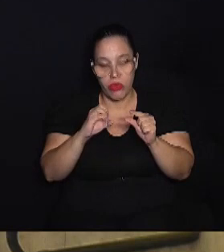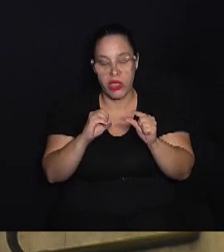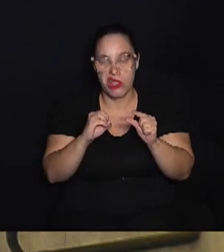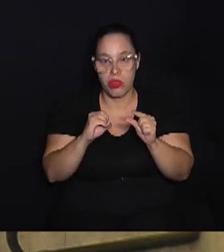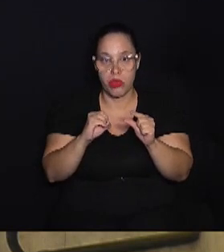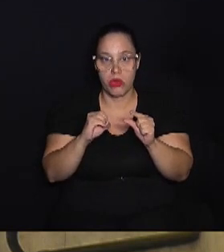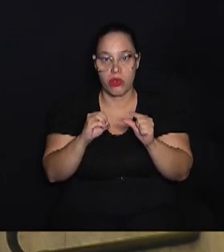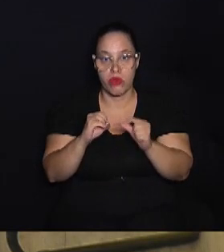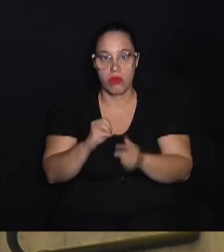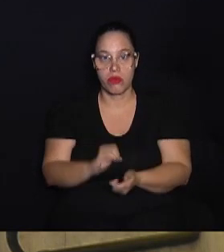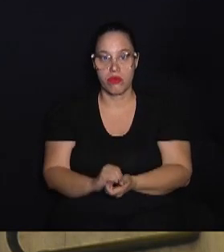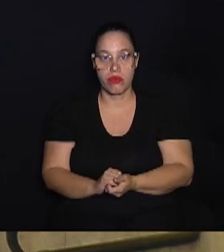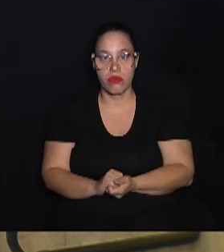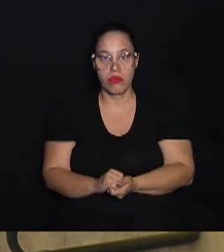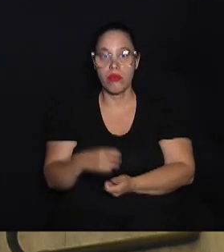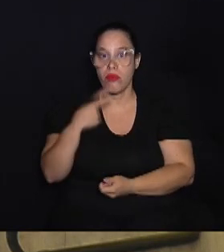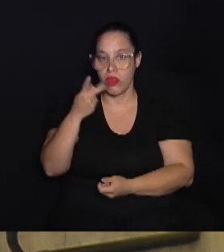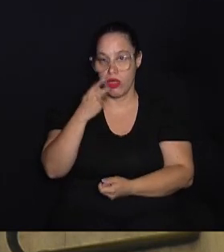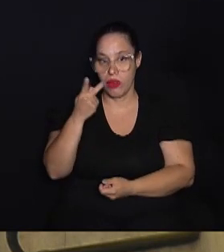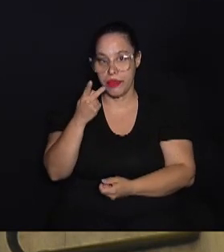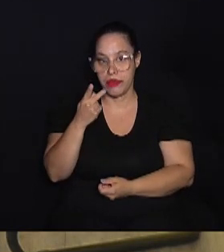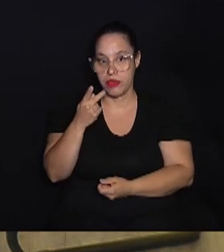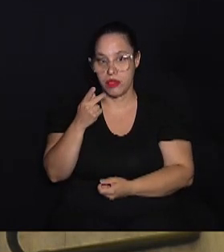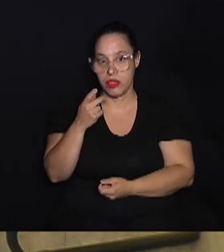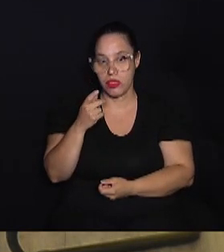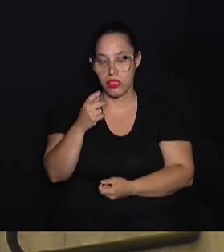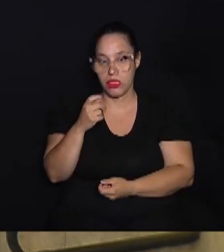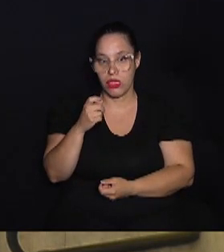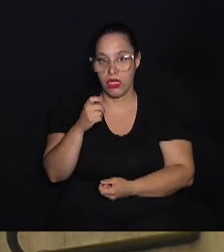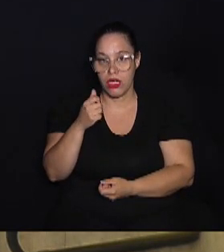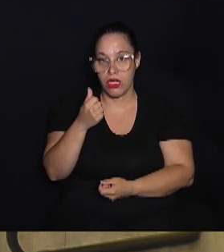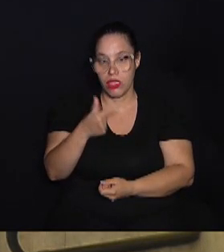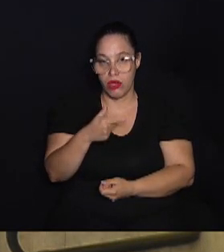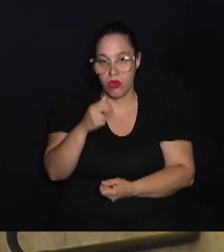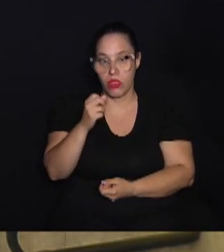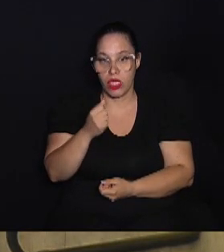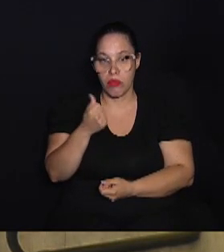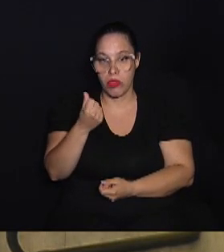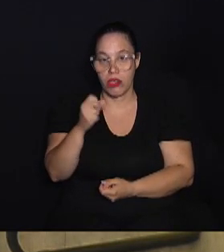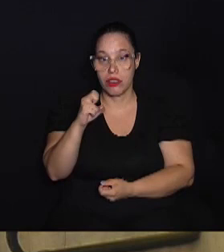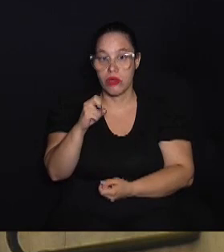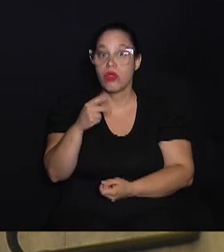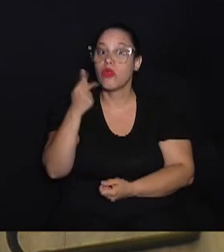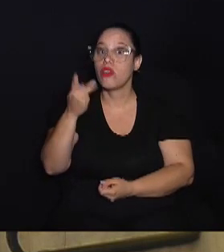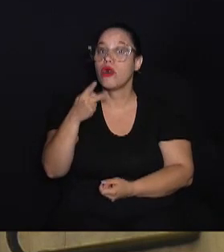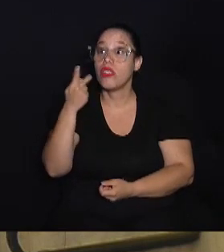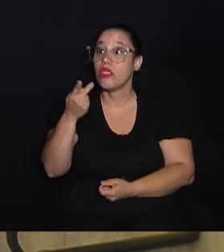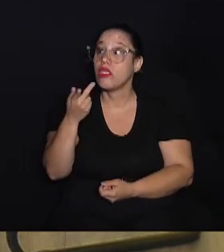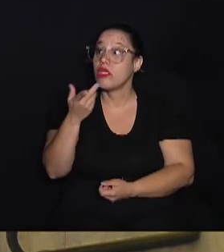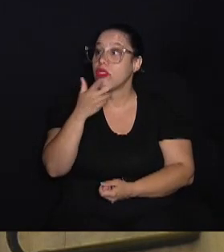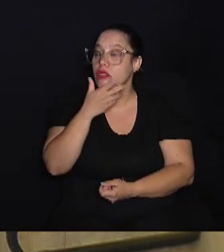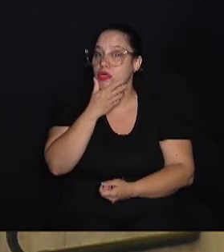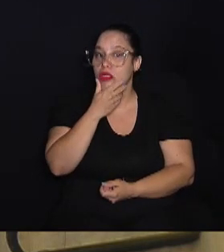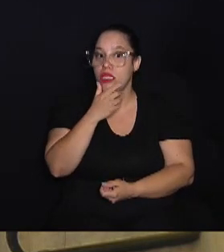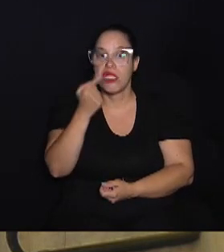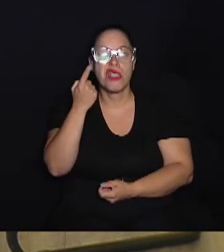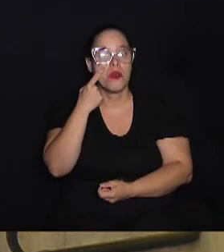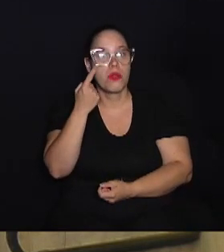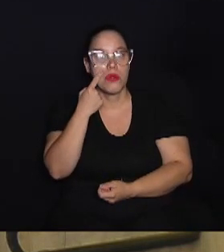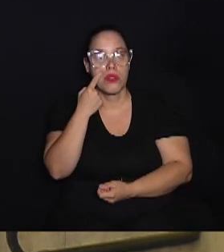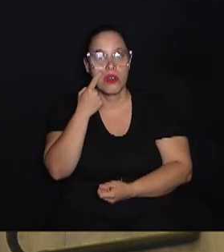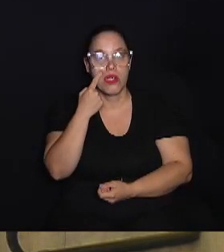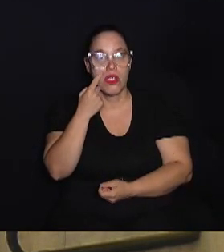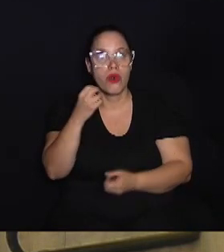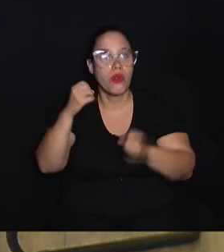falou agora há pouco, eu mencionei a crise hídrica em 2015, mas vocês já disseram que a gente está vendo aí que quase